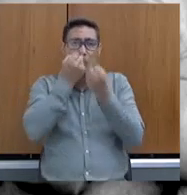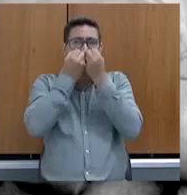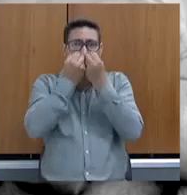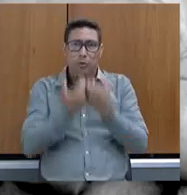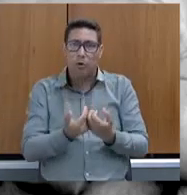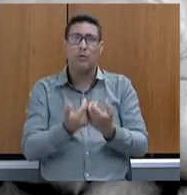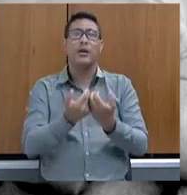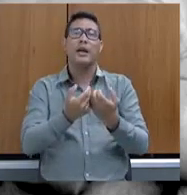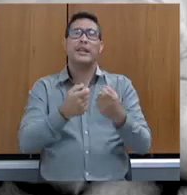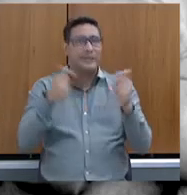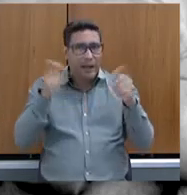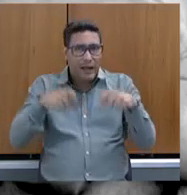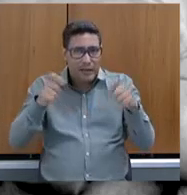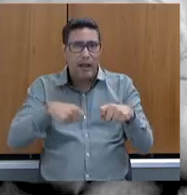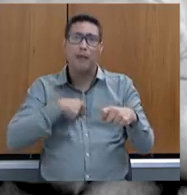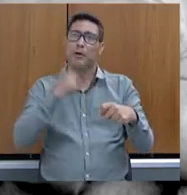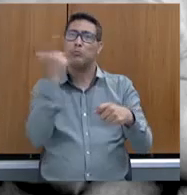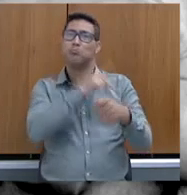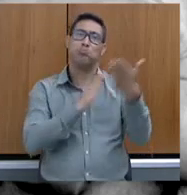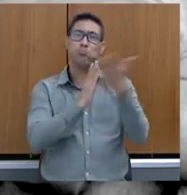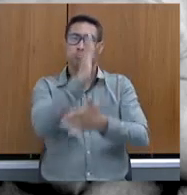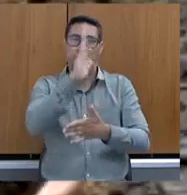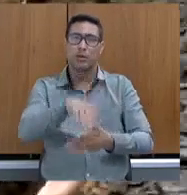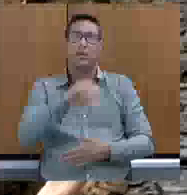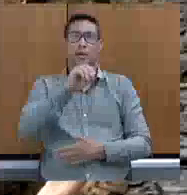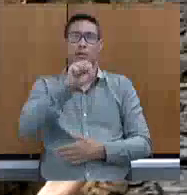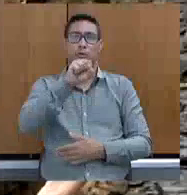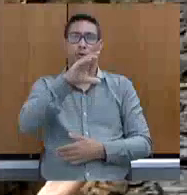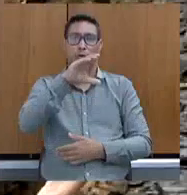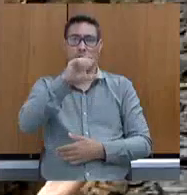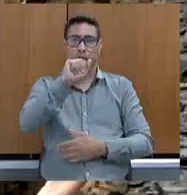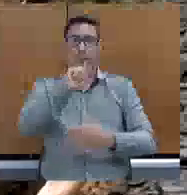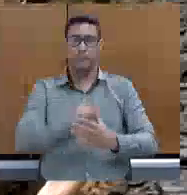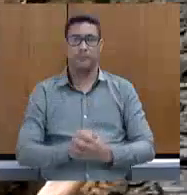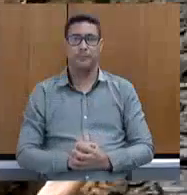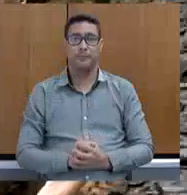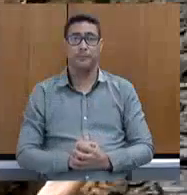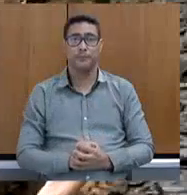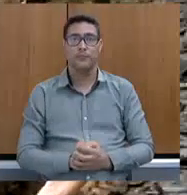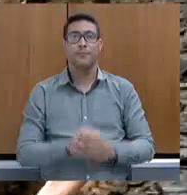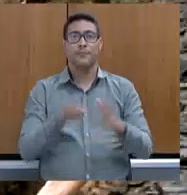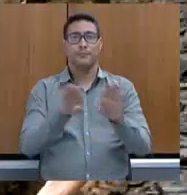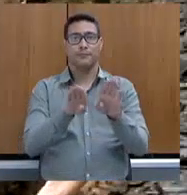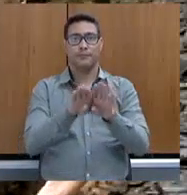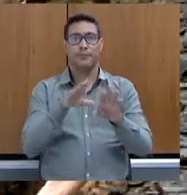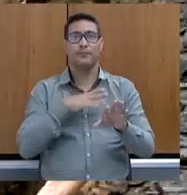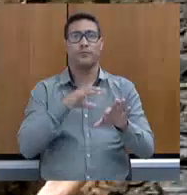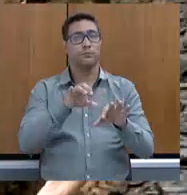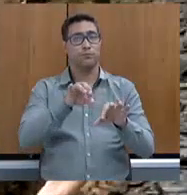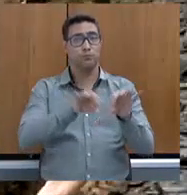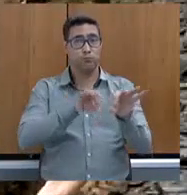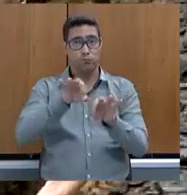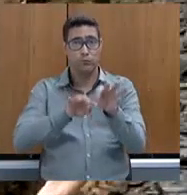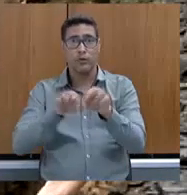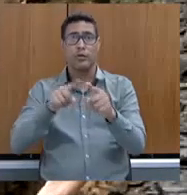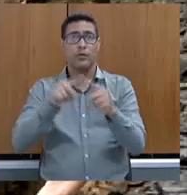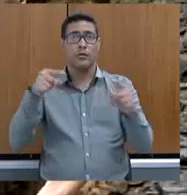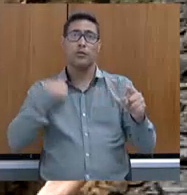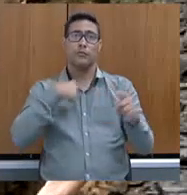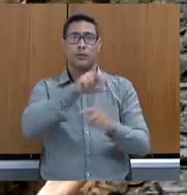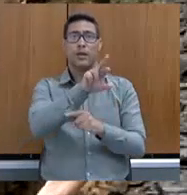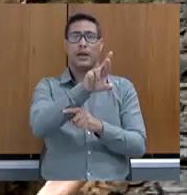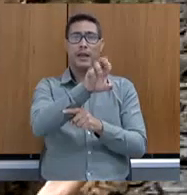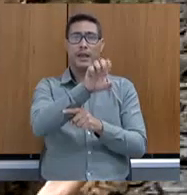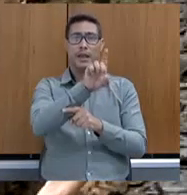muito que ele tem todas as condições para ganhar o Oscar pode passar programação da Rede Minas rádio confidencia eu quero